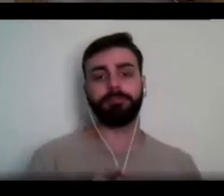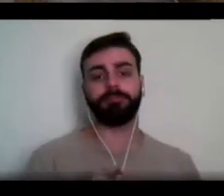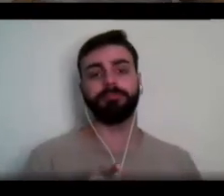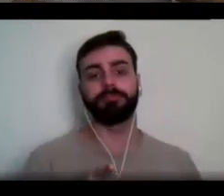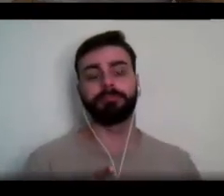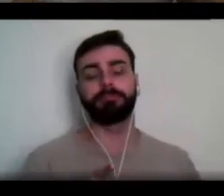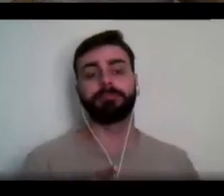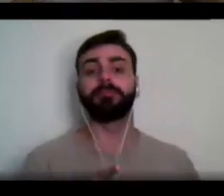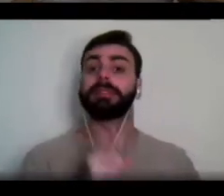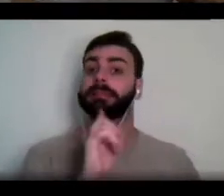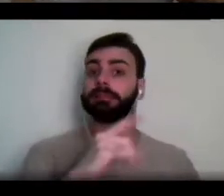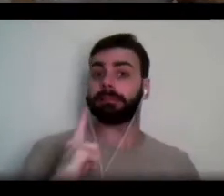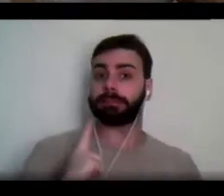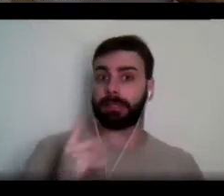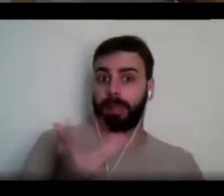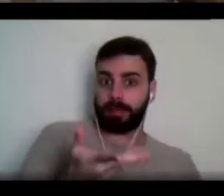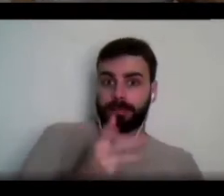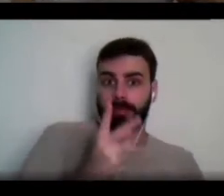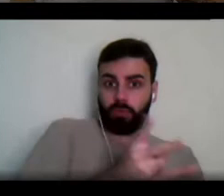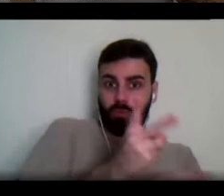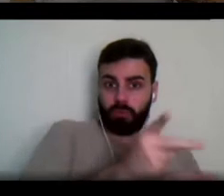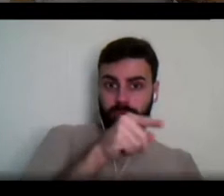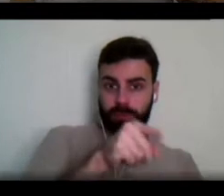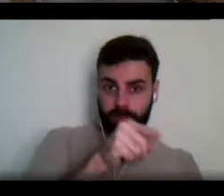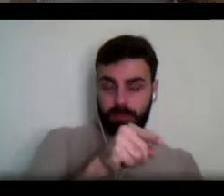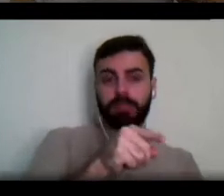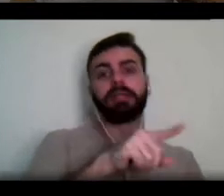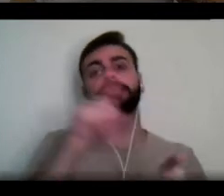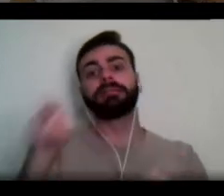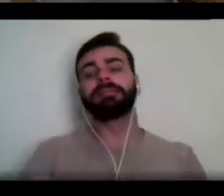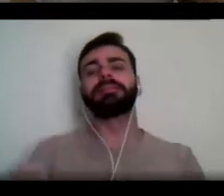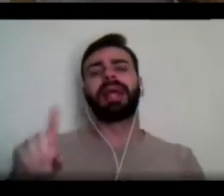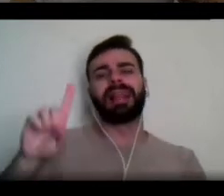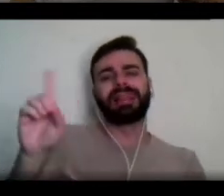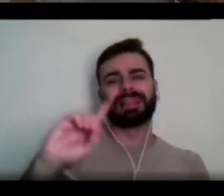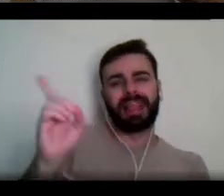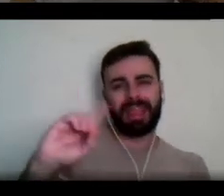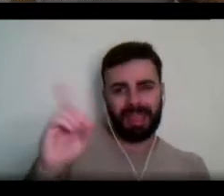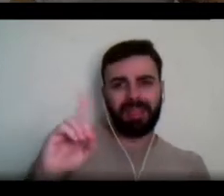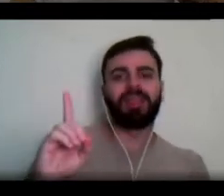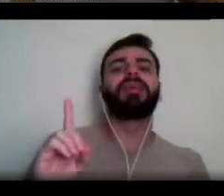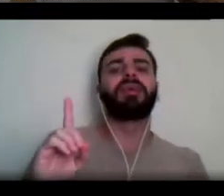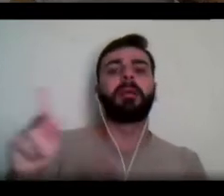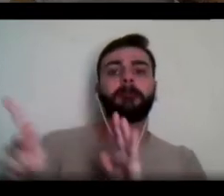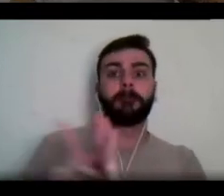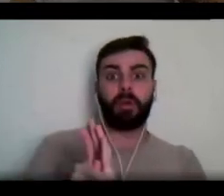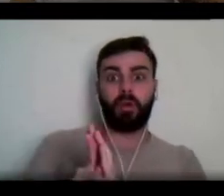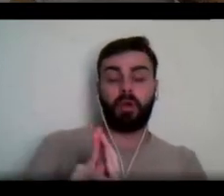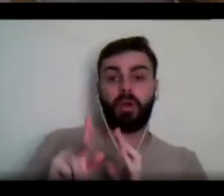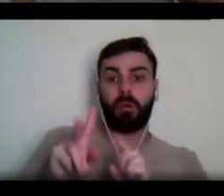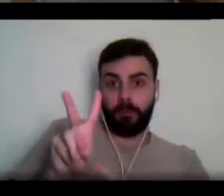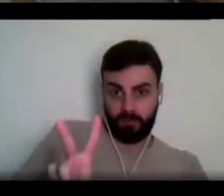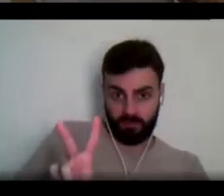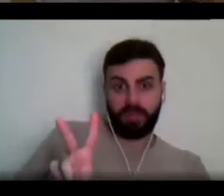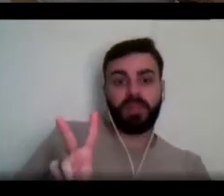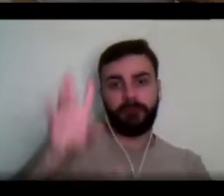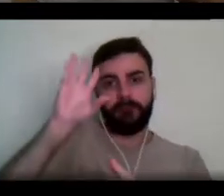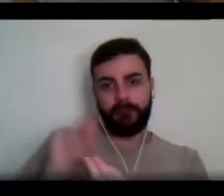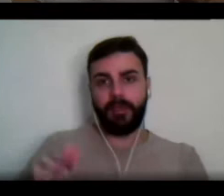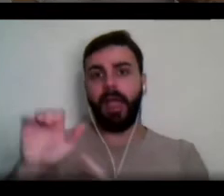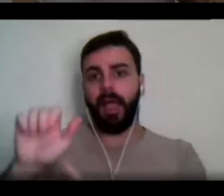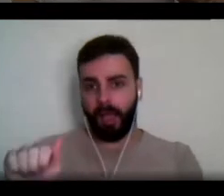aceleração constante. Se a aceleração é constante e a derivada da velocidade no tempo é igual a